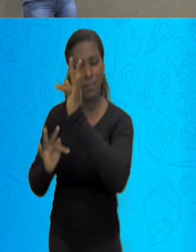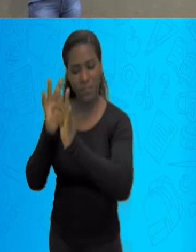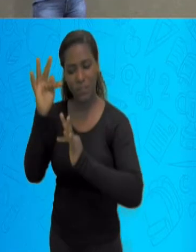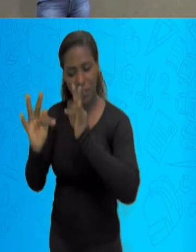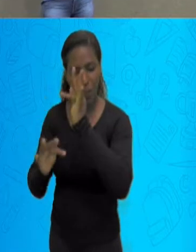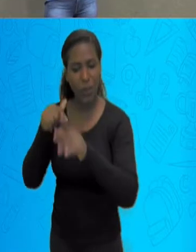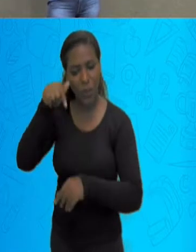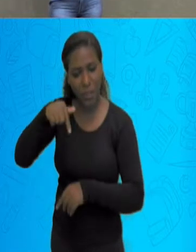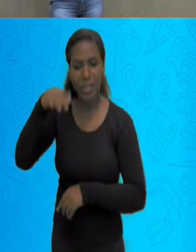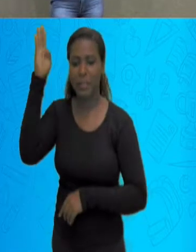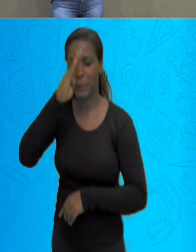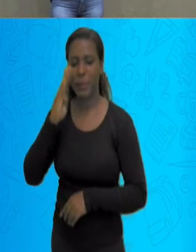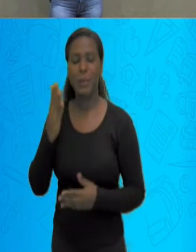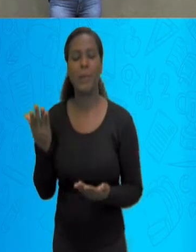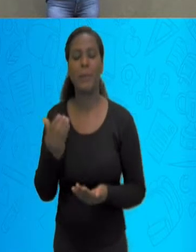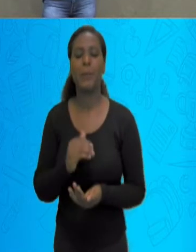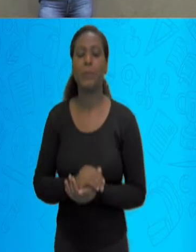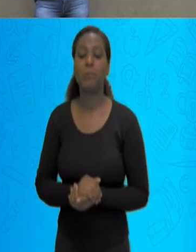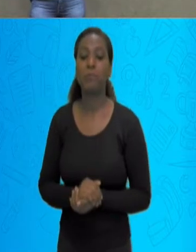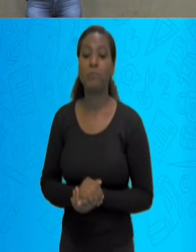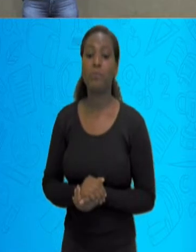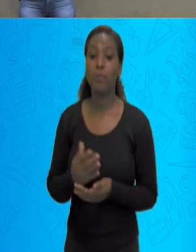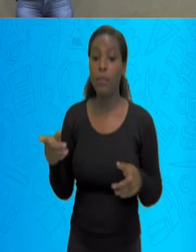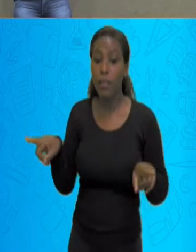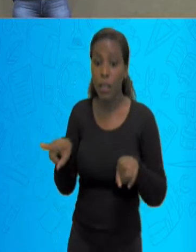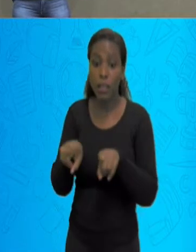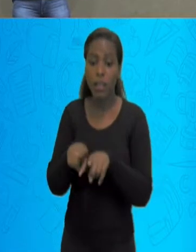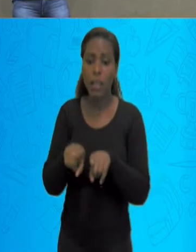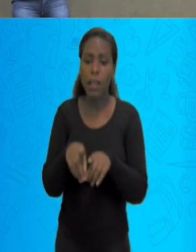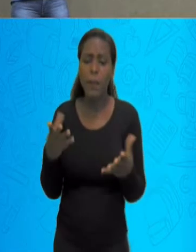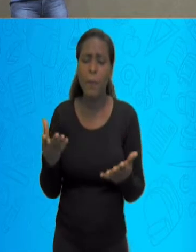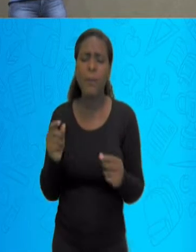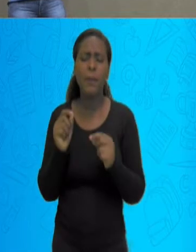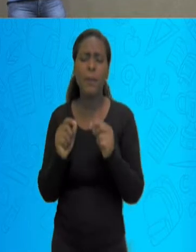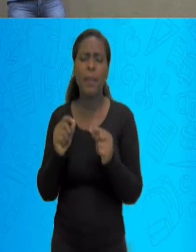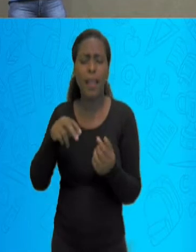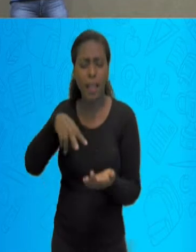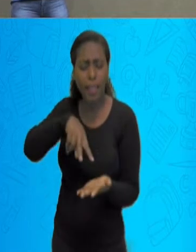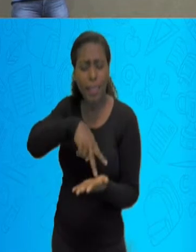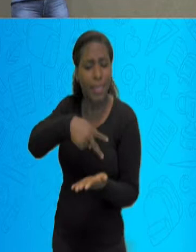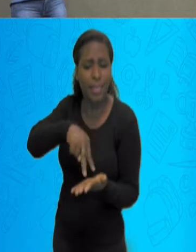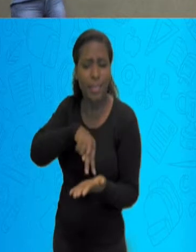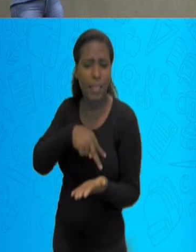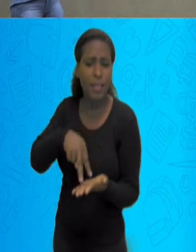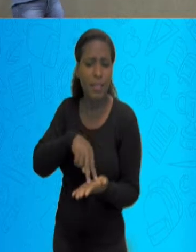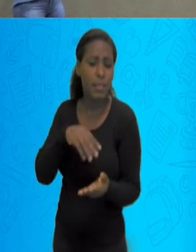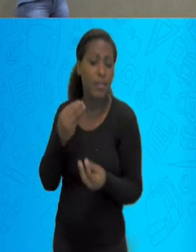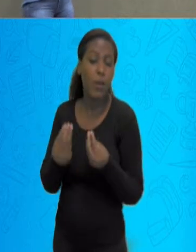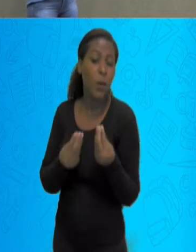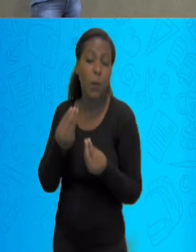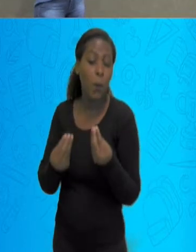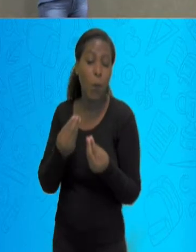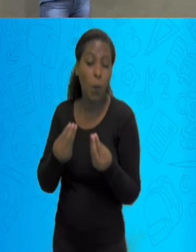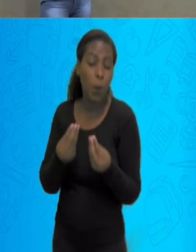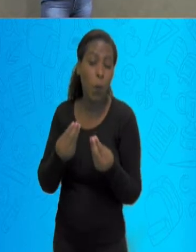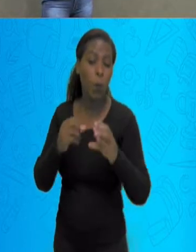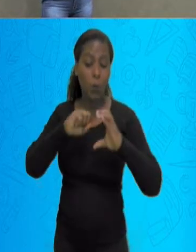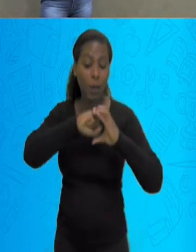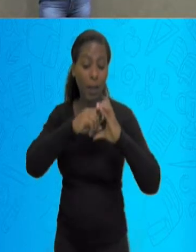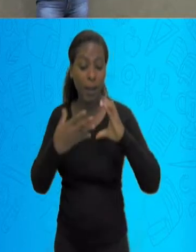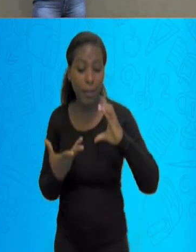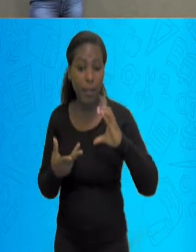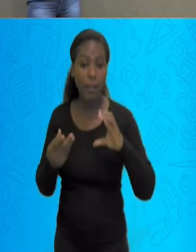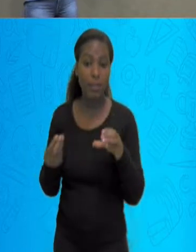Então vamos falar um pouquinho da dança, como que a dança se caracteriza no folclore, como que ela aparece. As danças